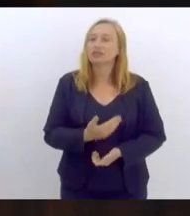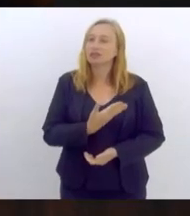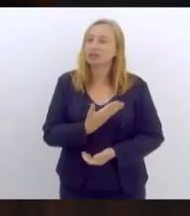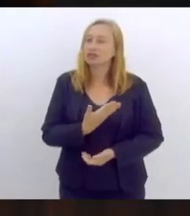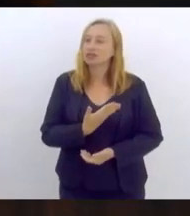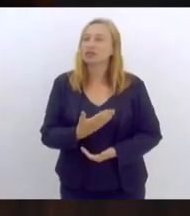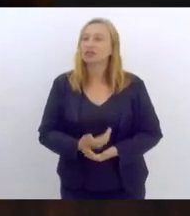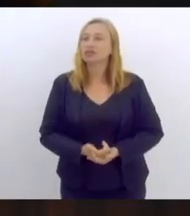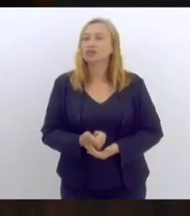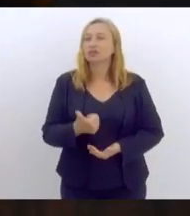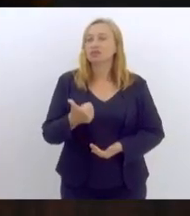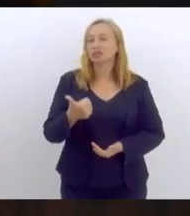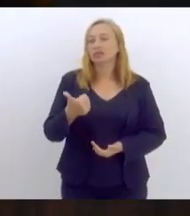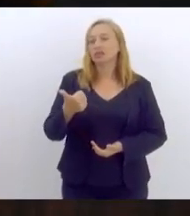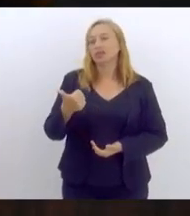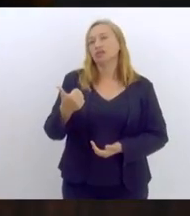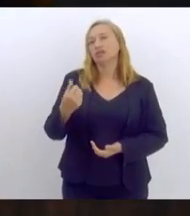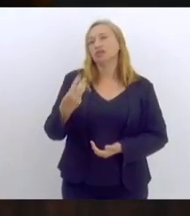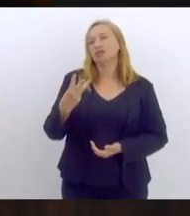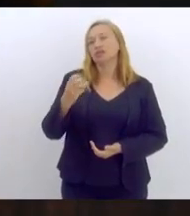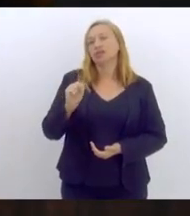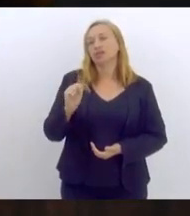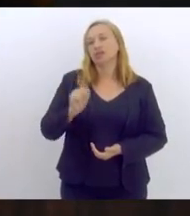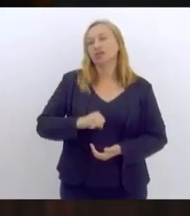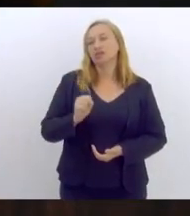só passaram 30 segundos do tempo.